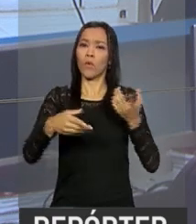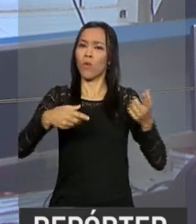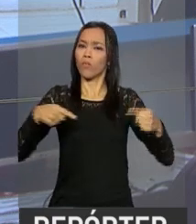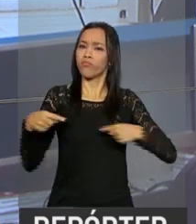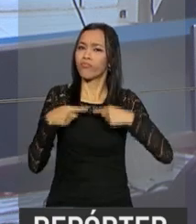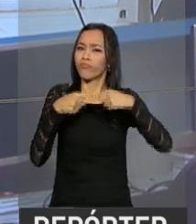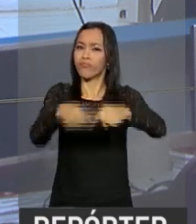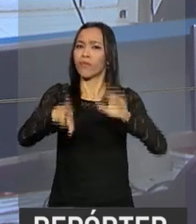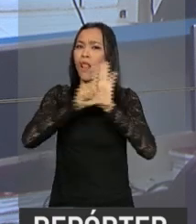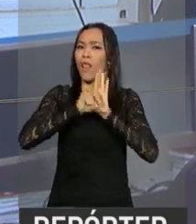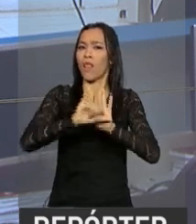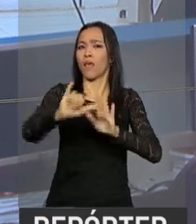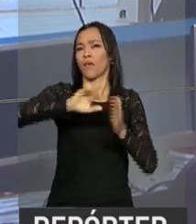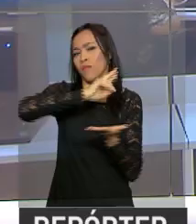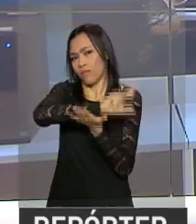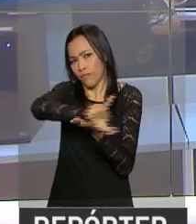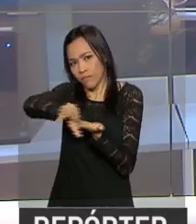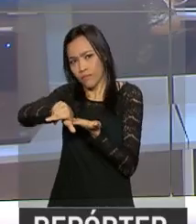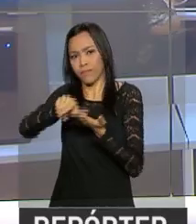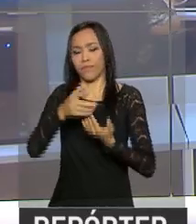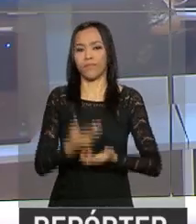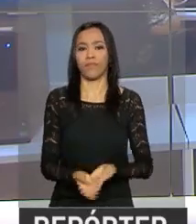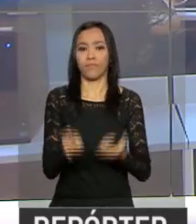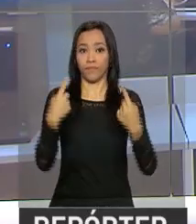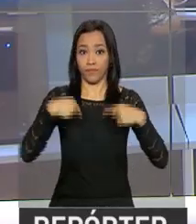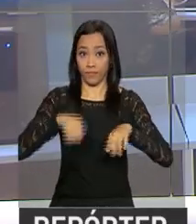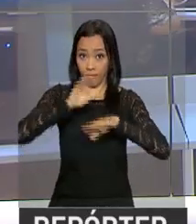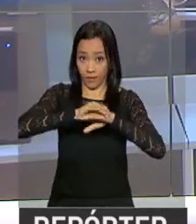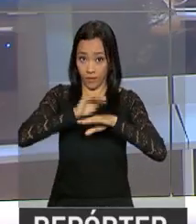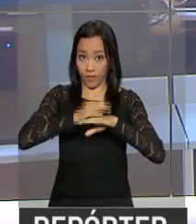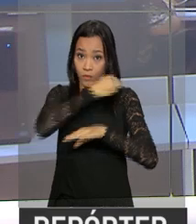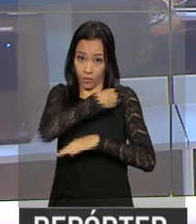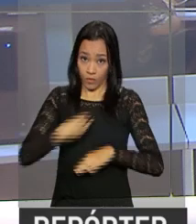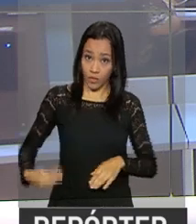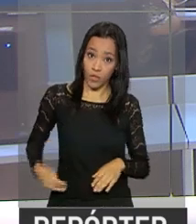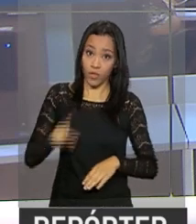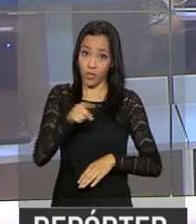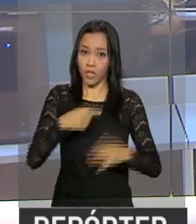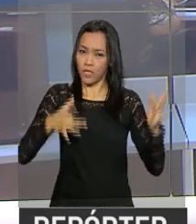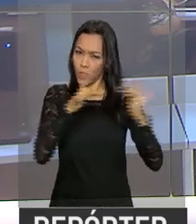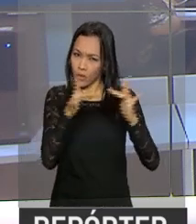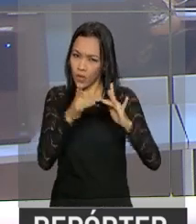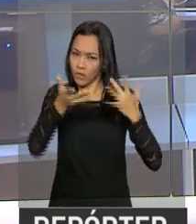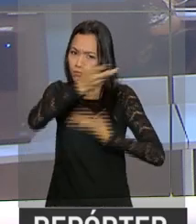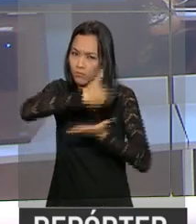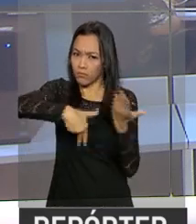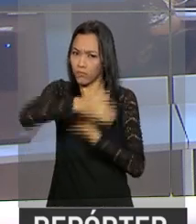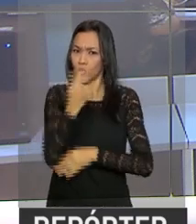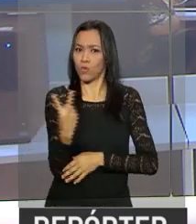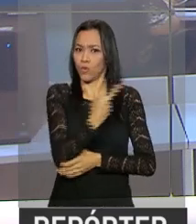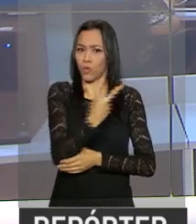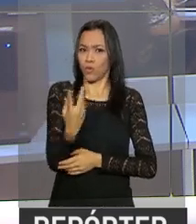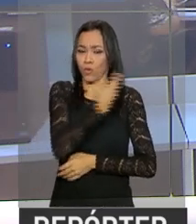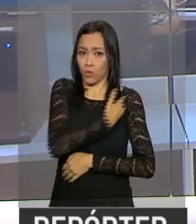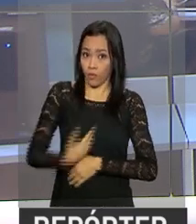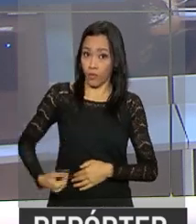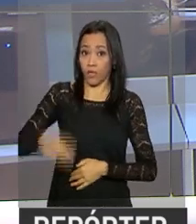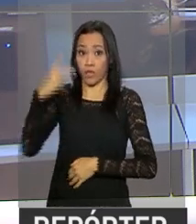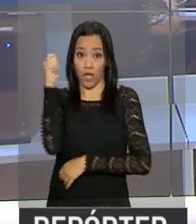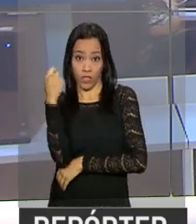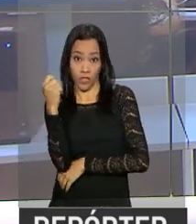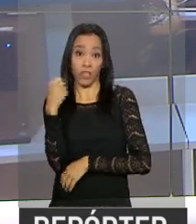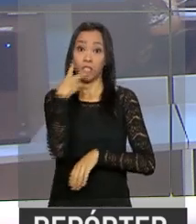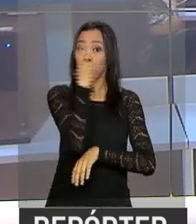e questões fitossanitárias. De acordo com o ministro, as interlocuções com os governos argentino e paraguaio